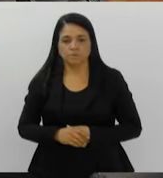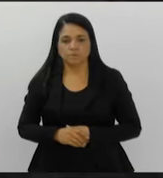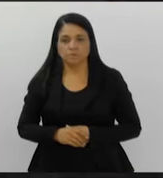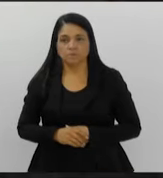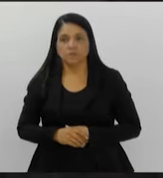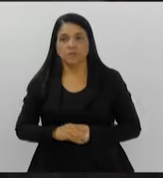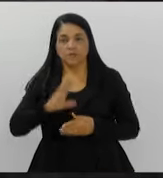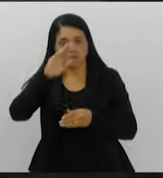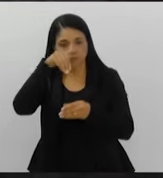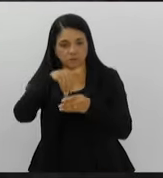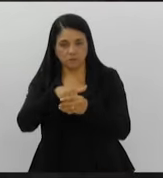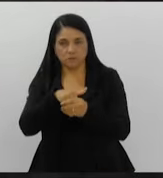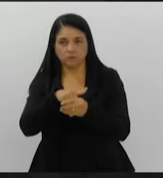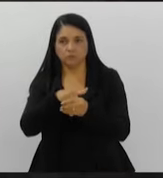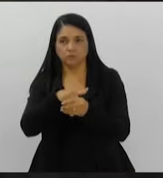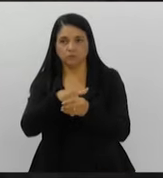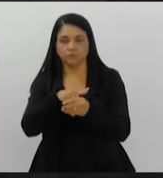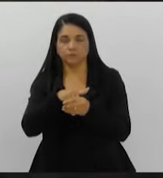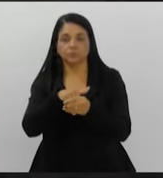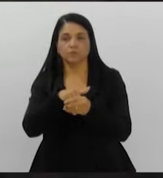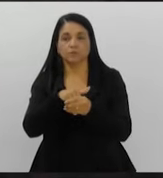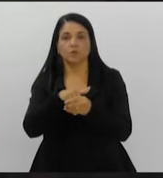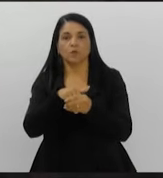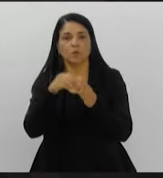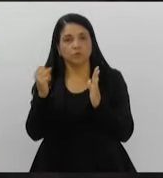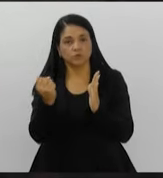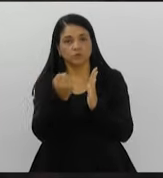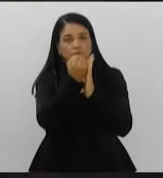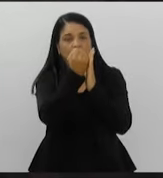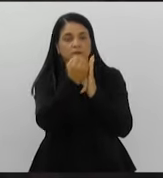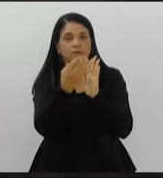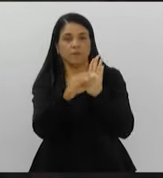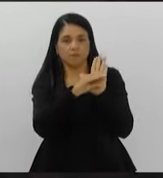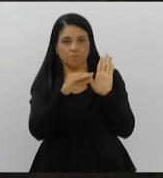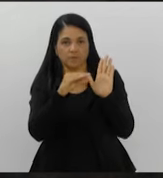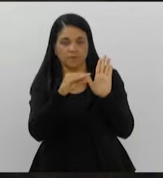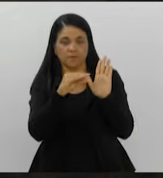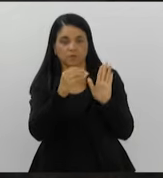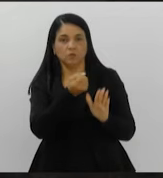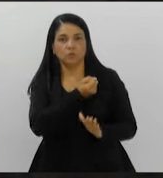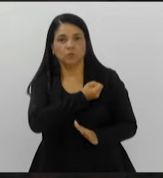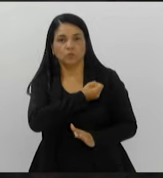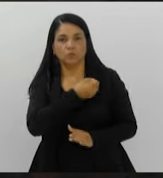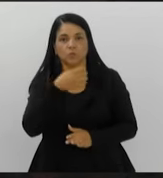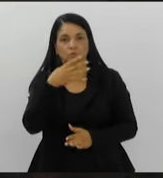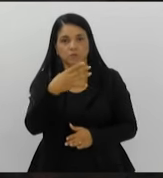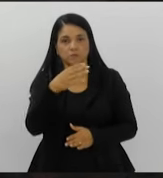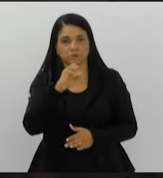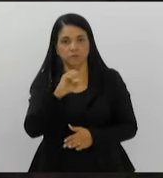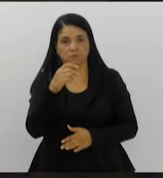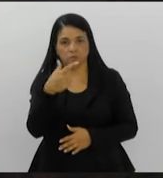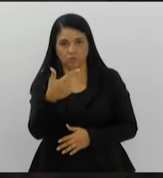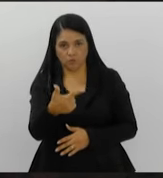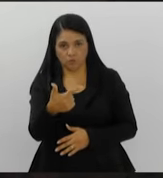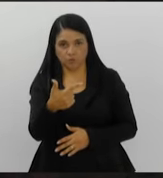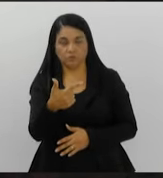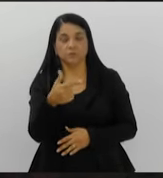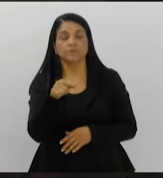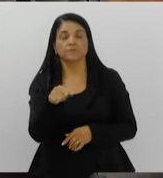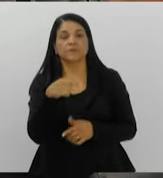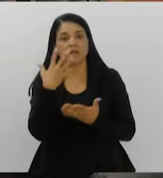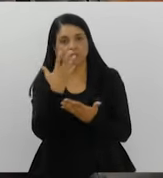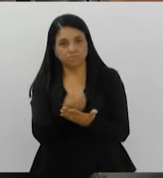Em votação, o requerimento de destaque da emenda número 402. Senhores que